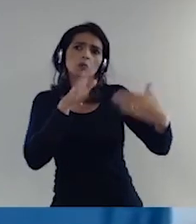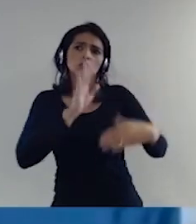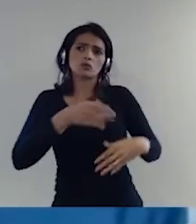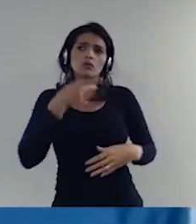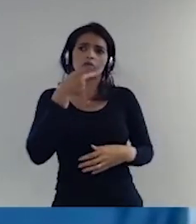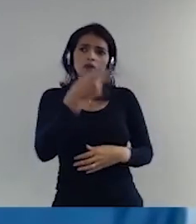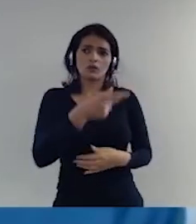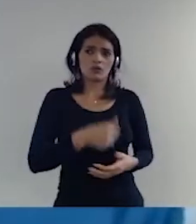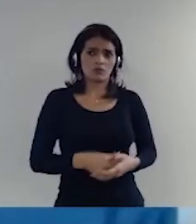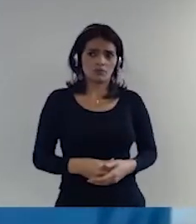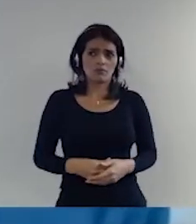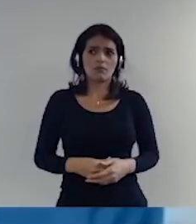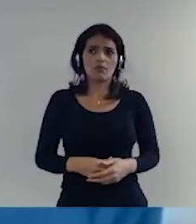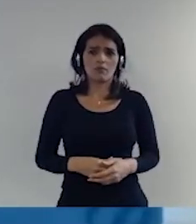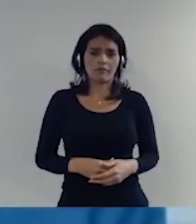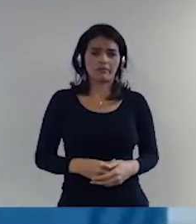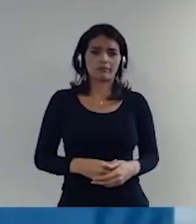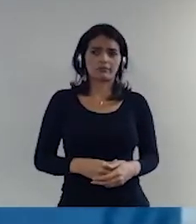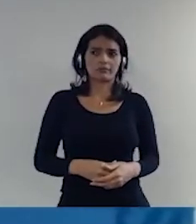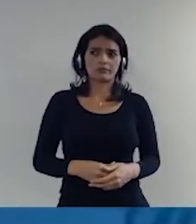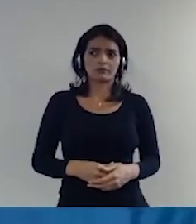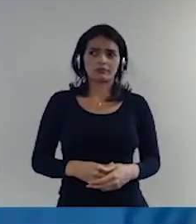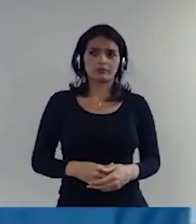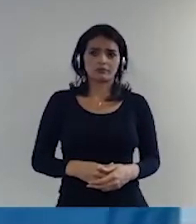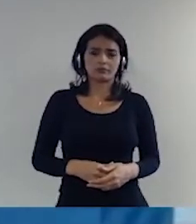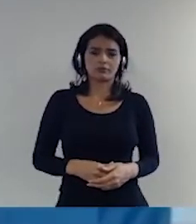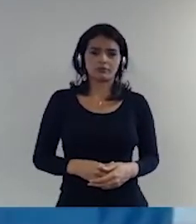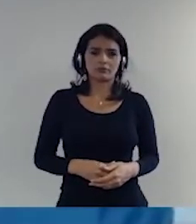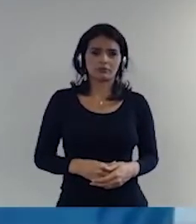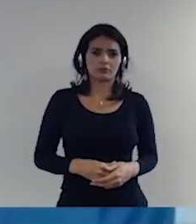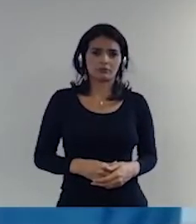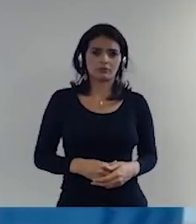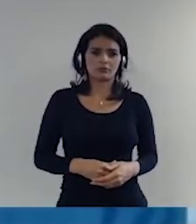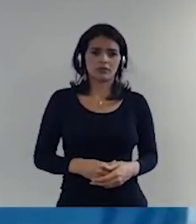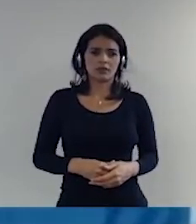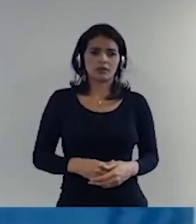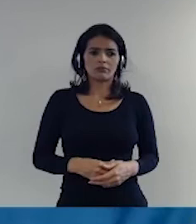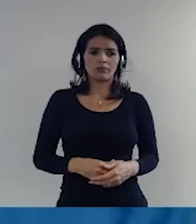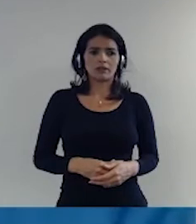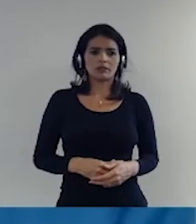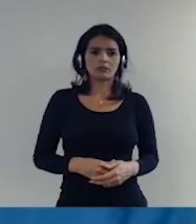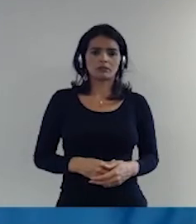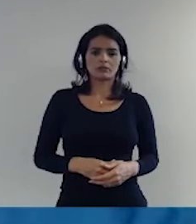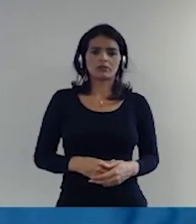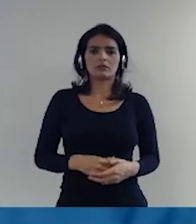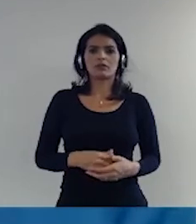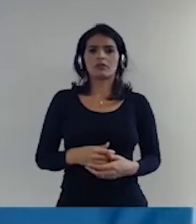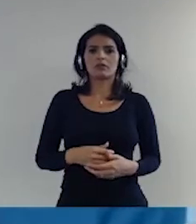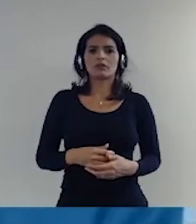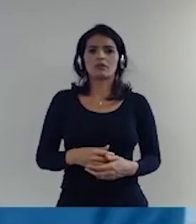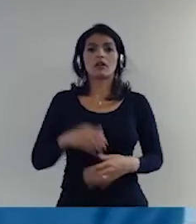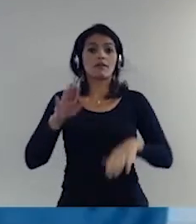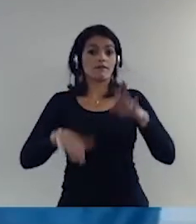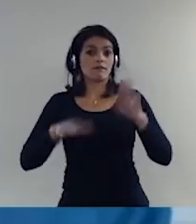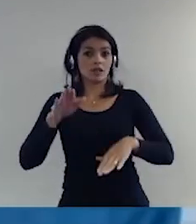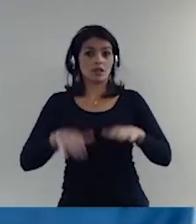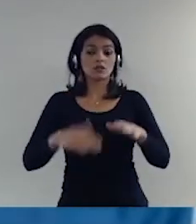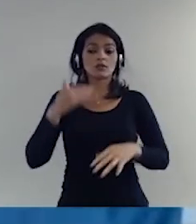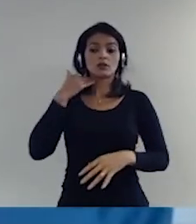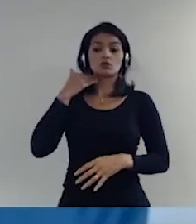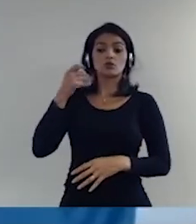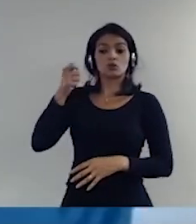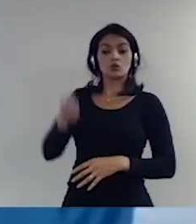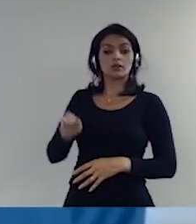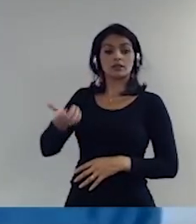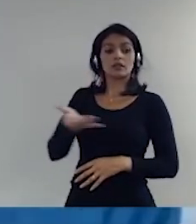chamo atenção para esse aspecto de muitas vezes o magistrado que ele quer